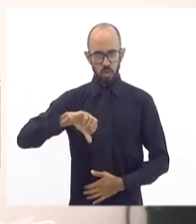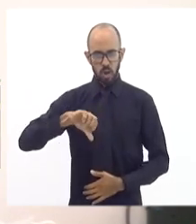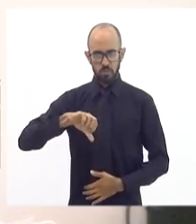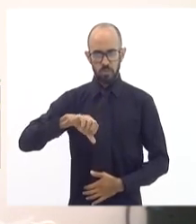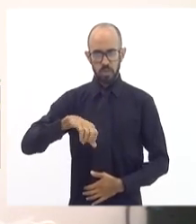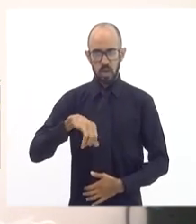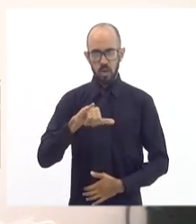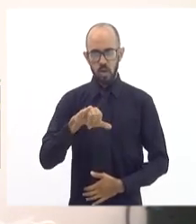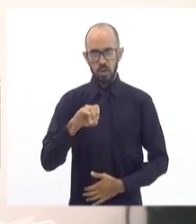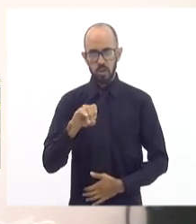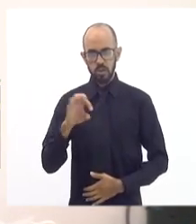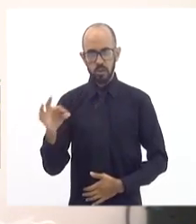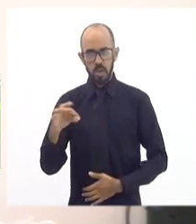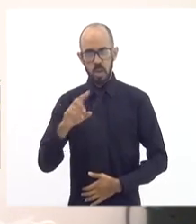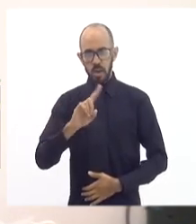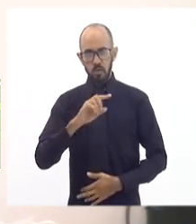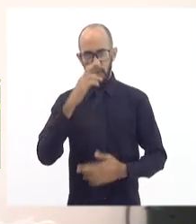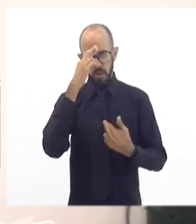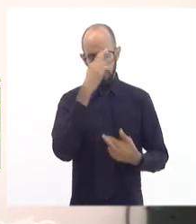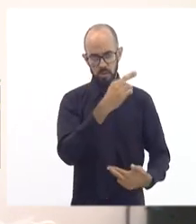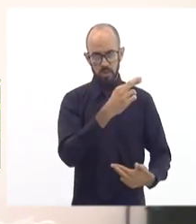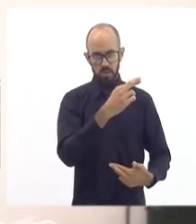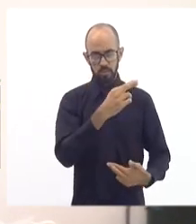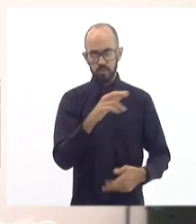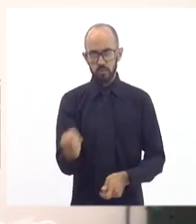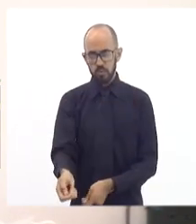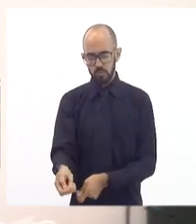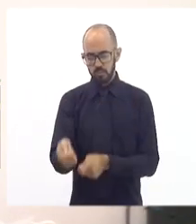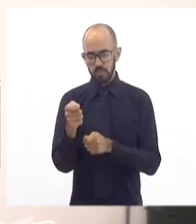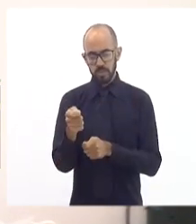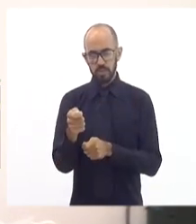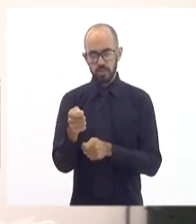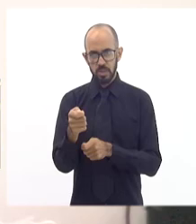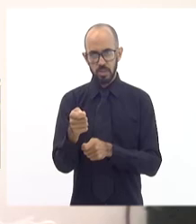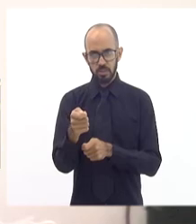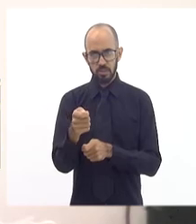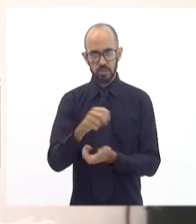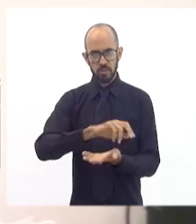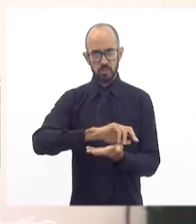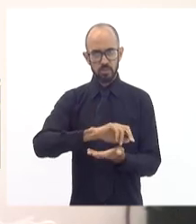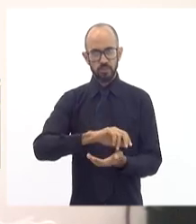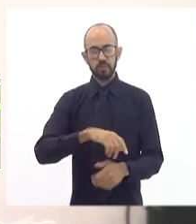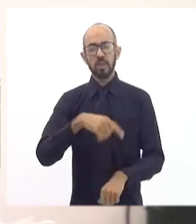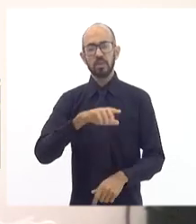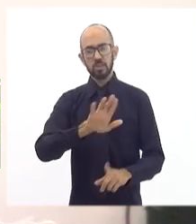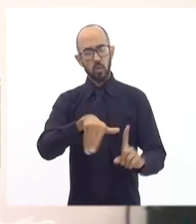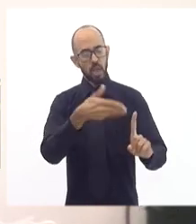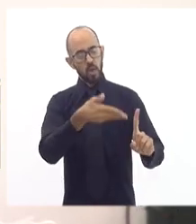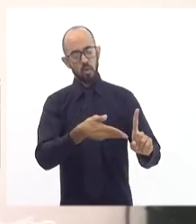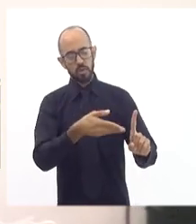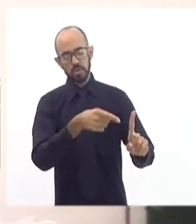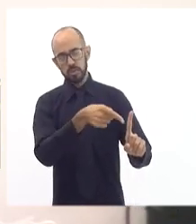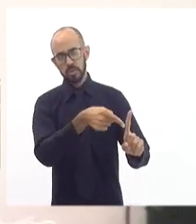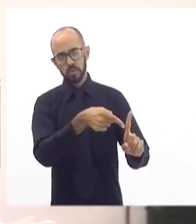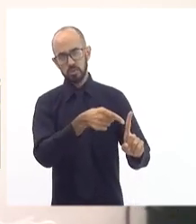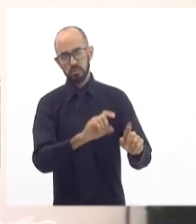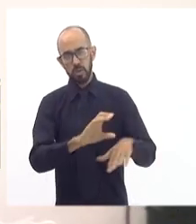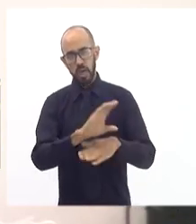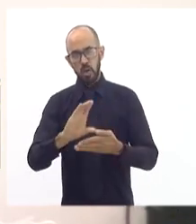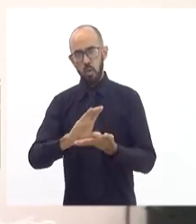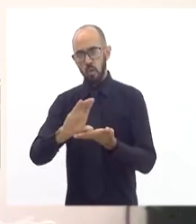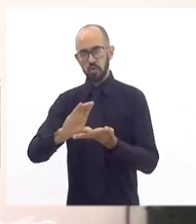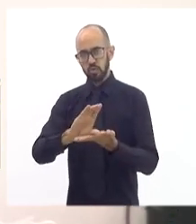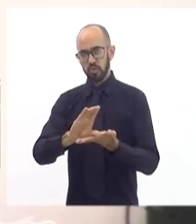foi cumprida nesse processo os pescadores pescadoras marisqueiras os são reconhecidos pela constituição